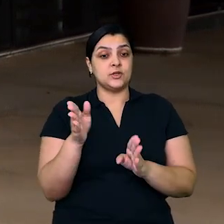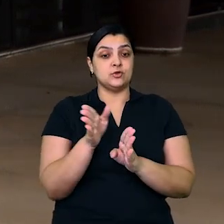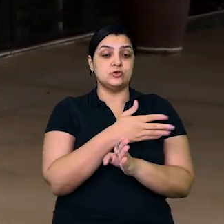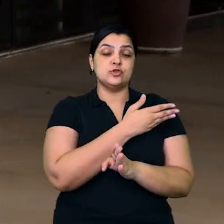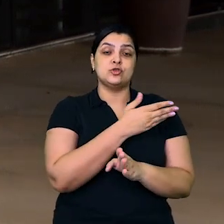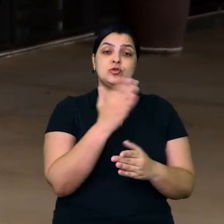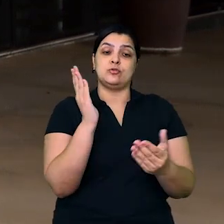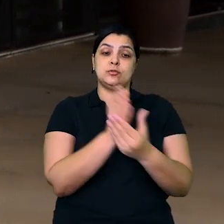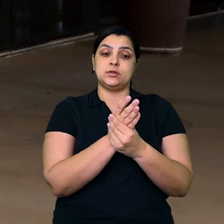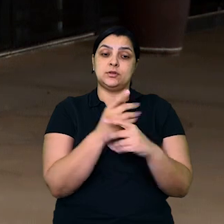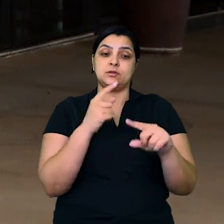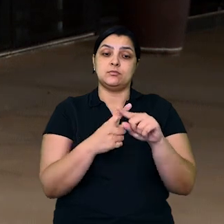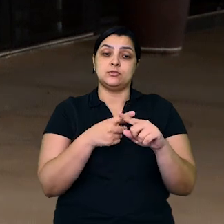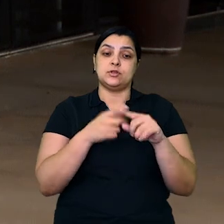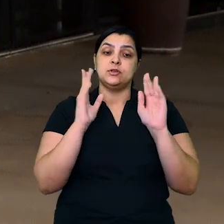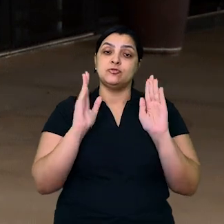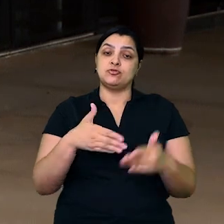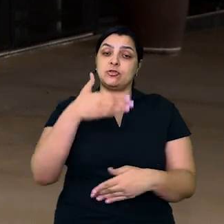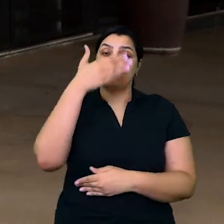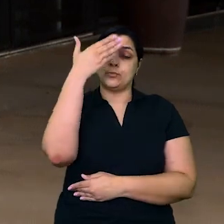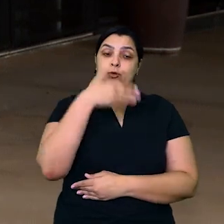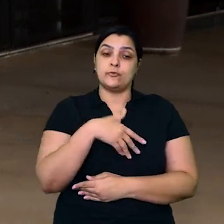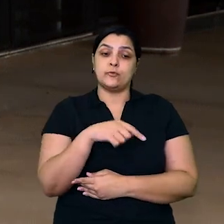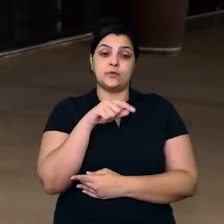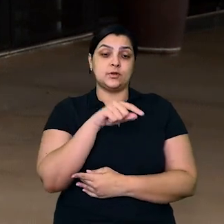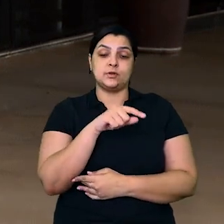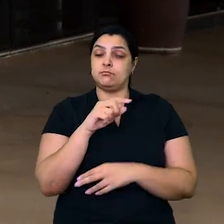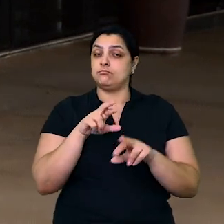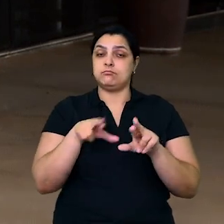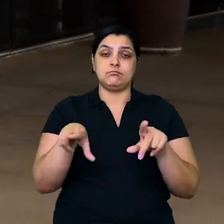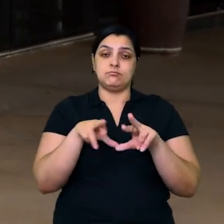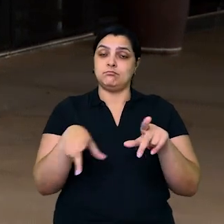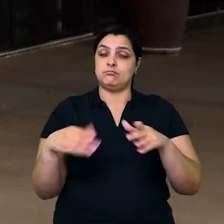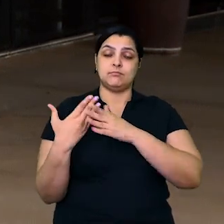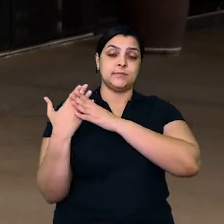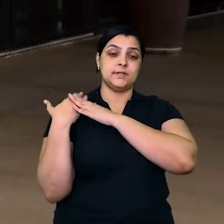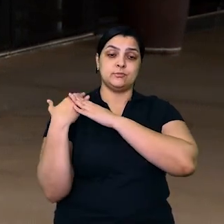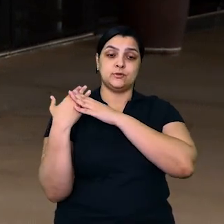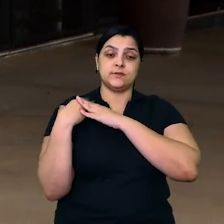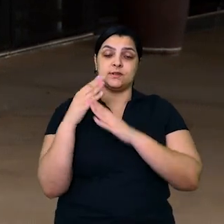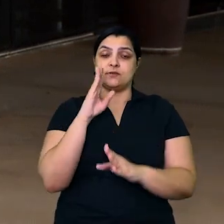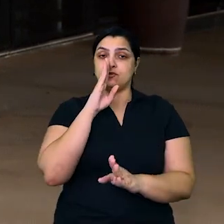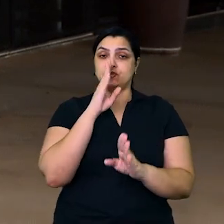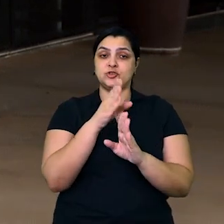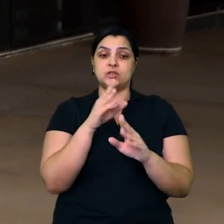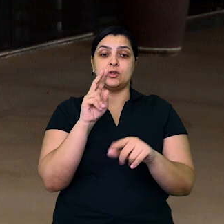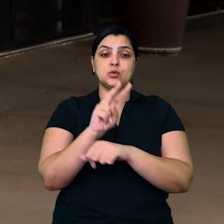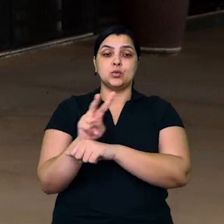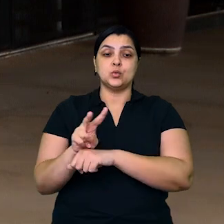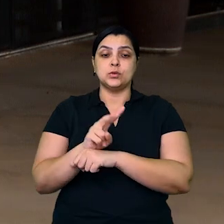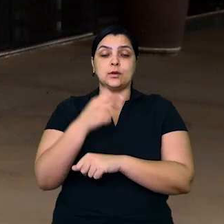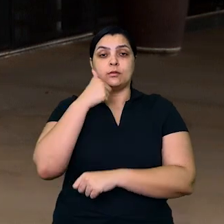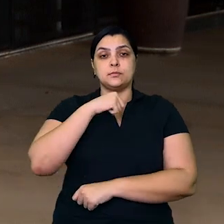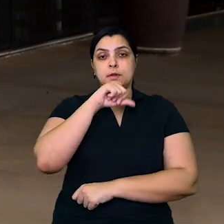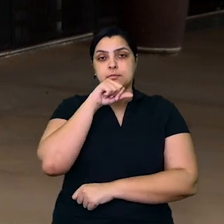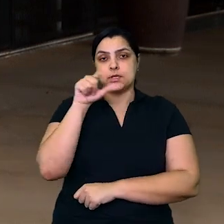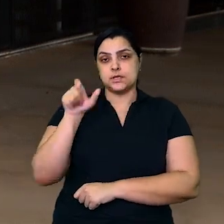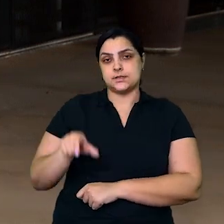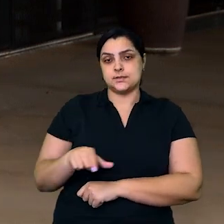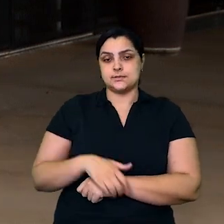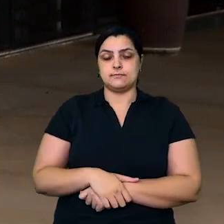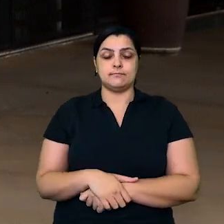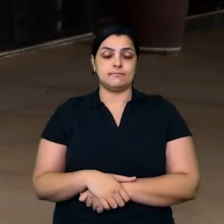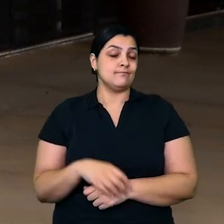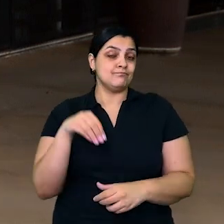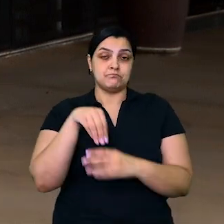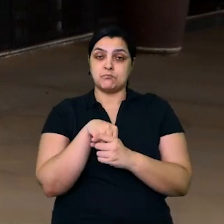do processo, já que houve a comprovação de que ele não era responsável direto pelos cuidados com a mãe e